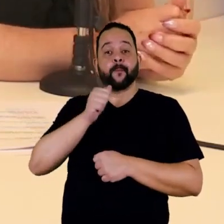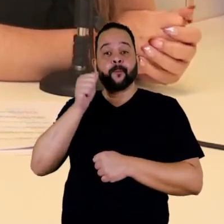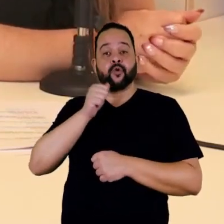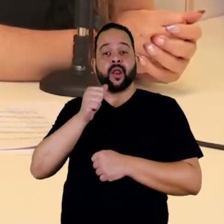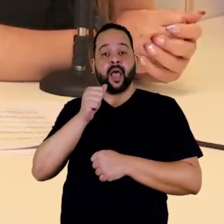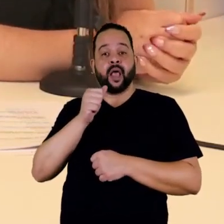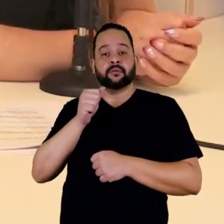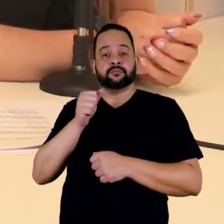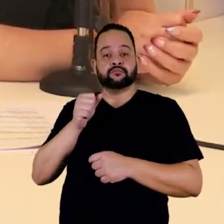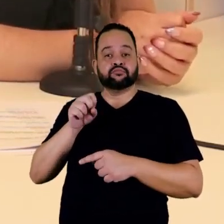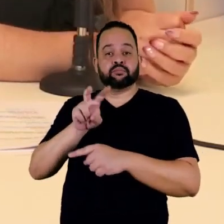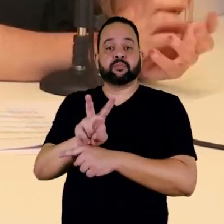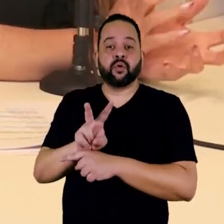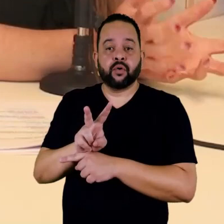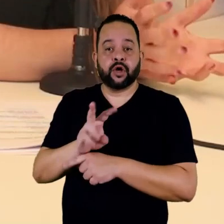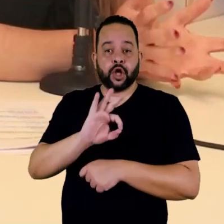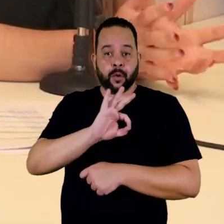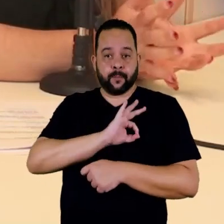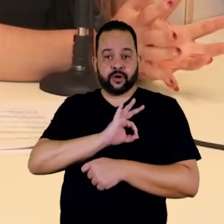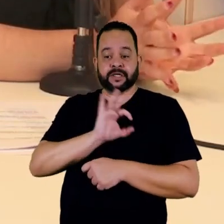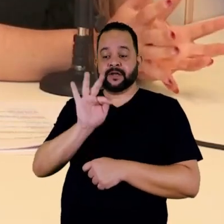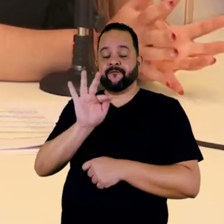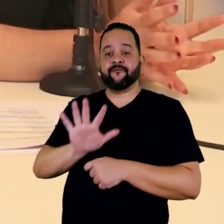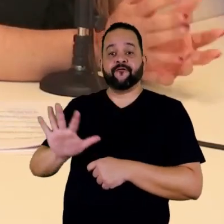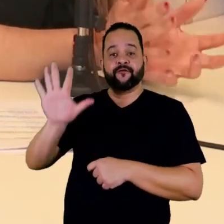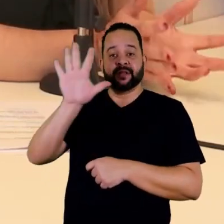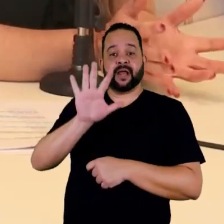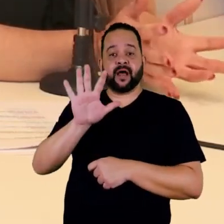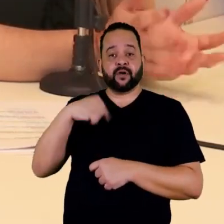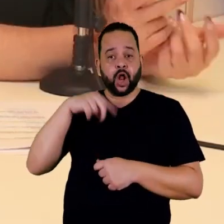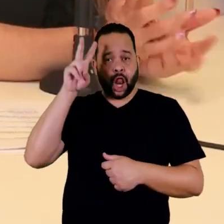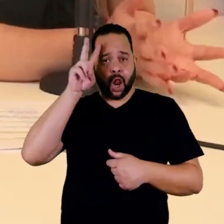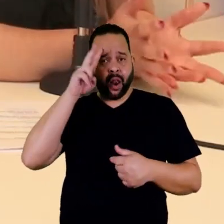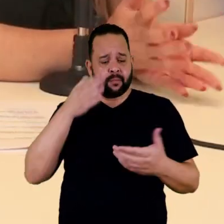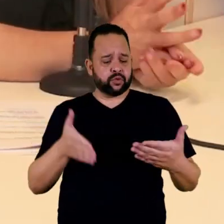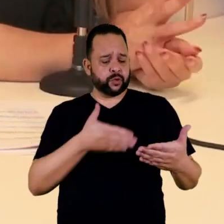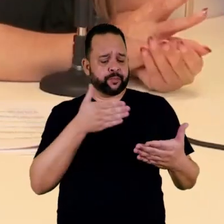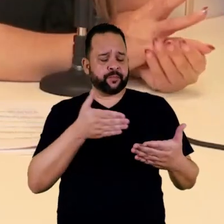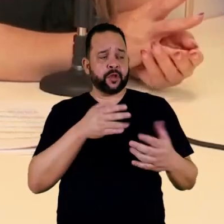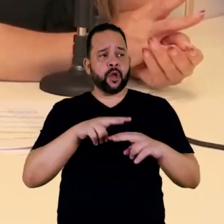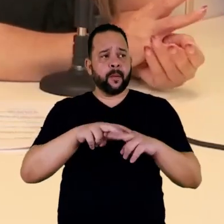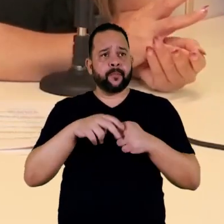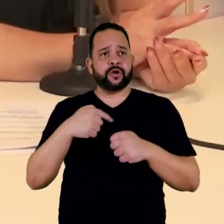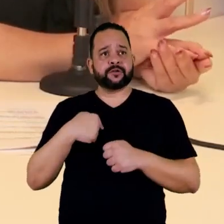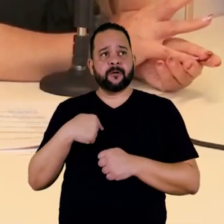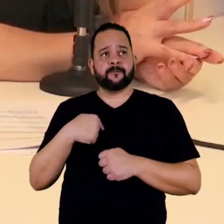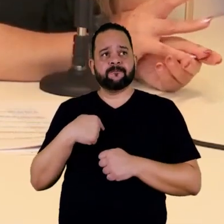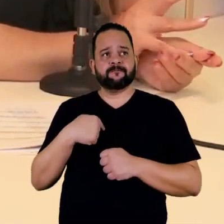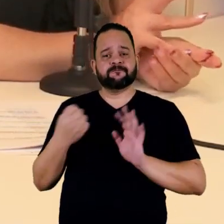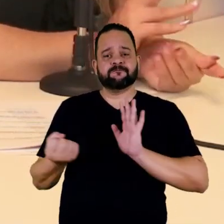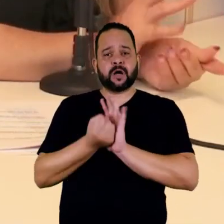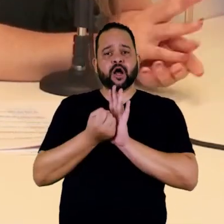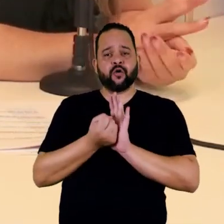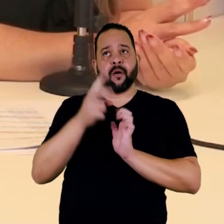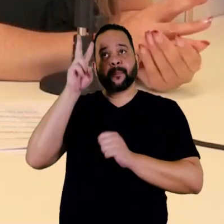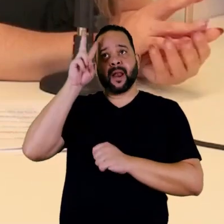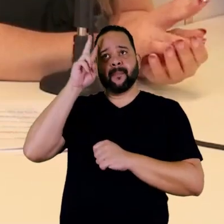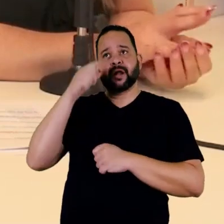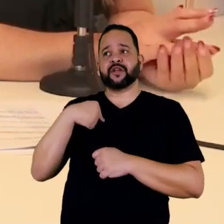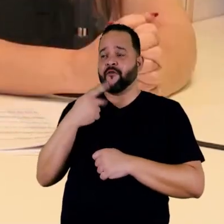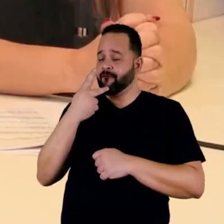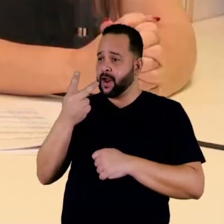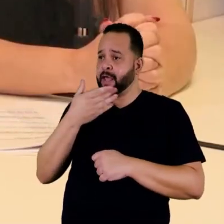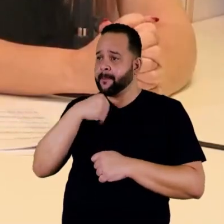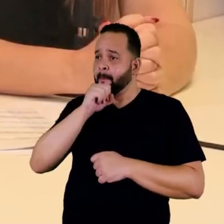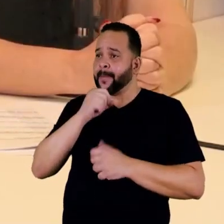mulher na Polícia Federal eu acho que aquela revista me marcou demais acho que foi por isso que eu falei para ele que eu queria ser delegado E aí ele